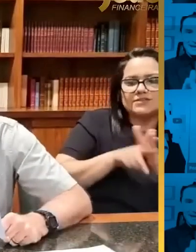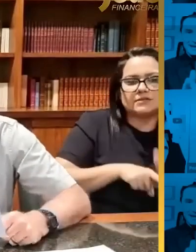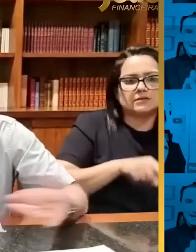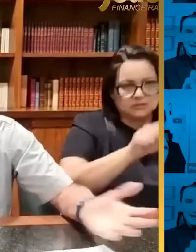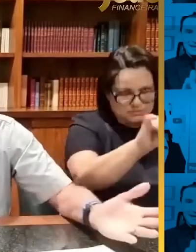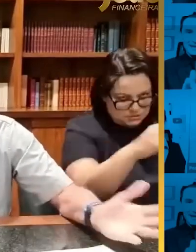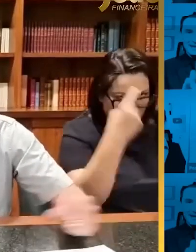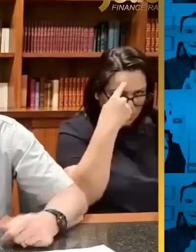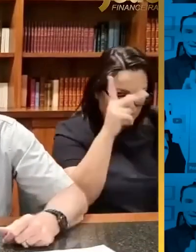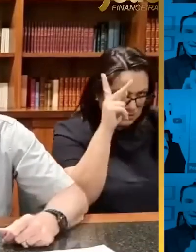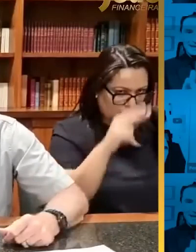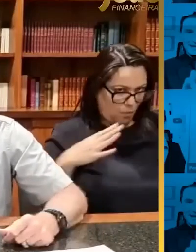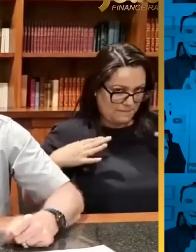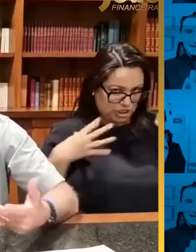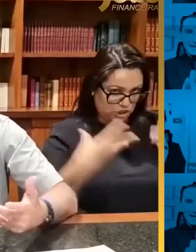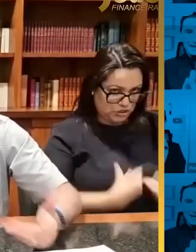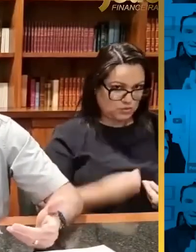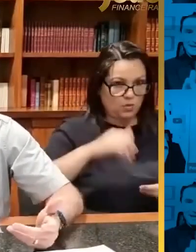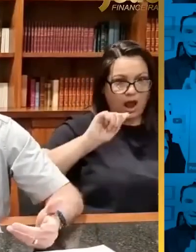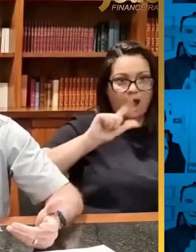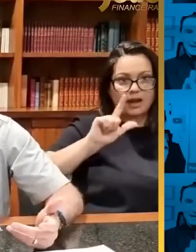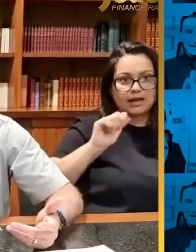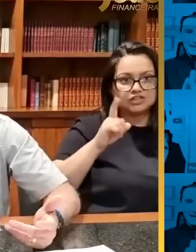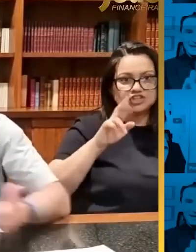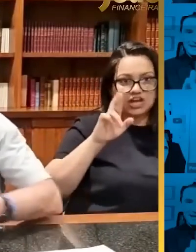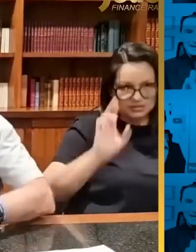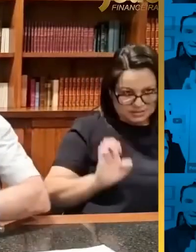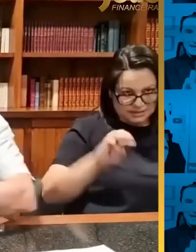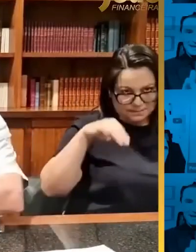Alexandre Moraes, tudo bem. Agora, por outro lado,